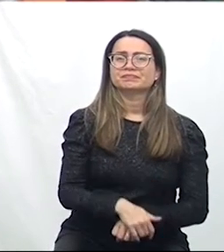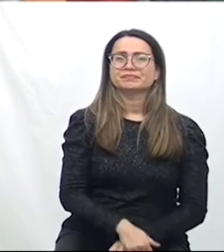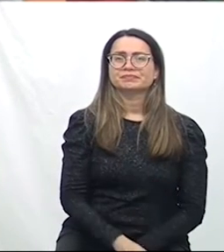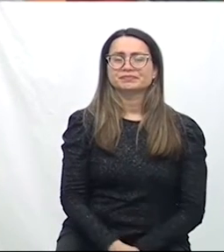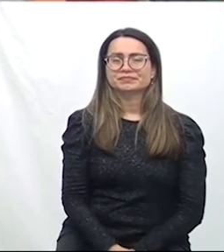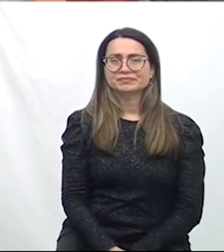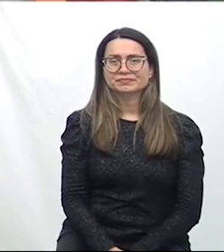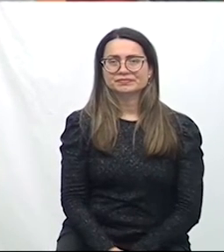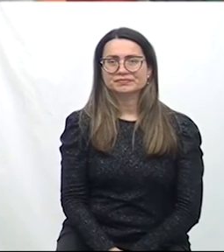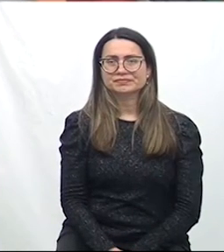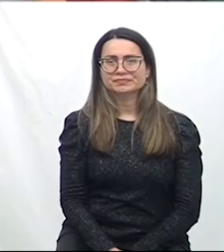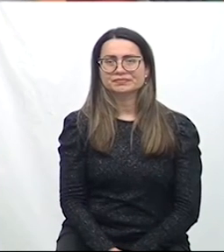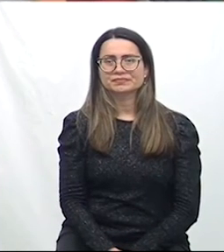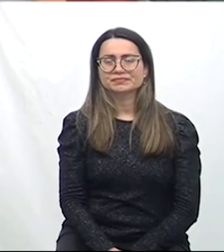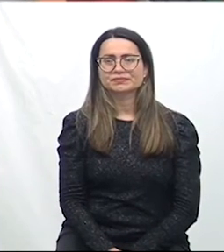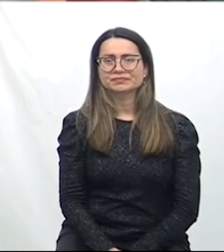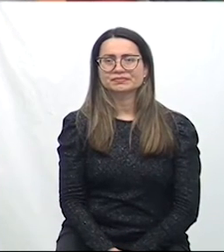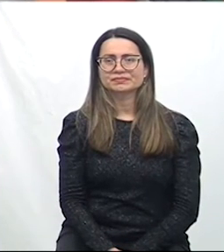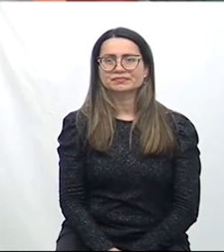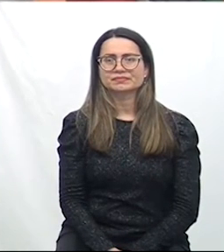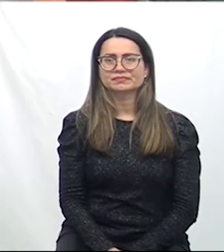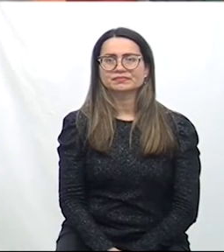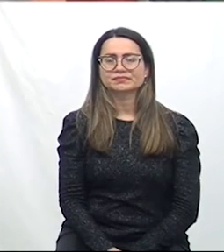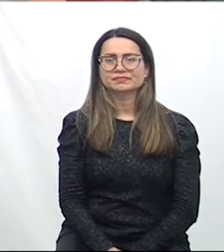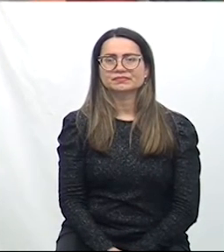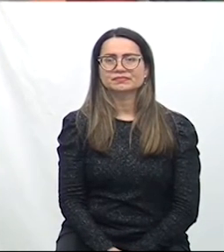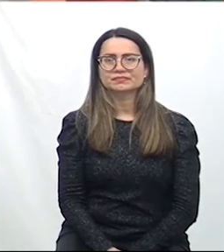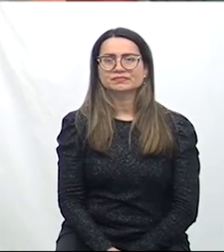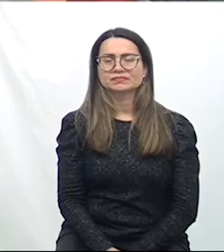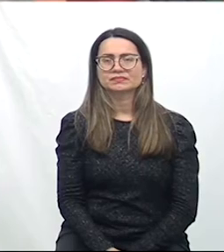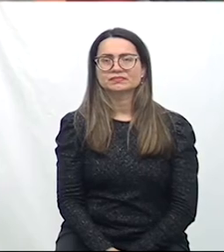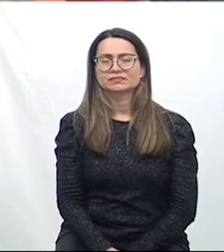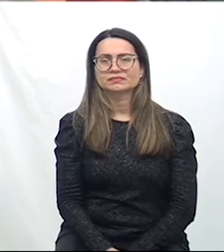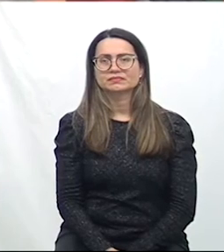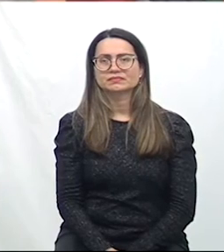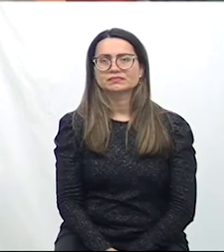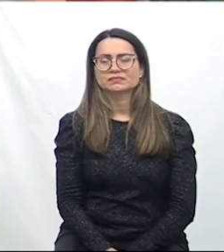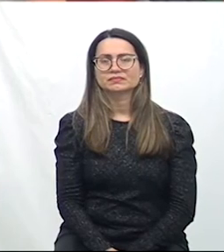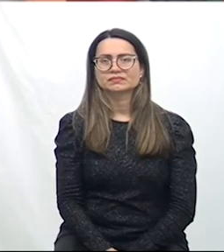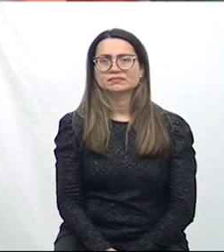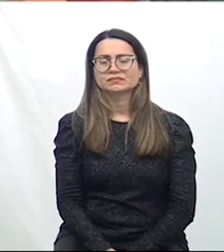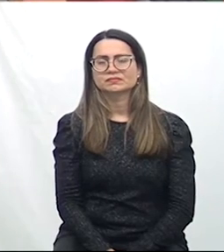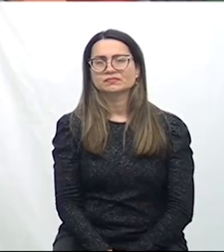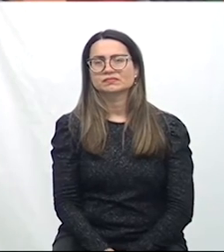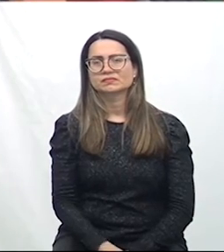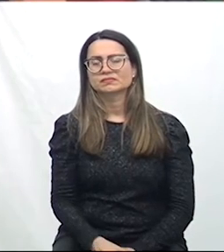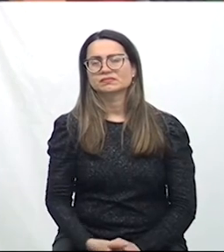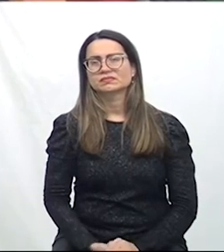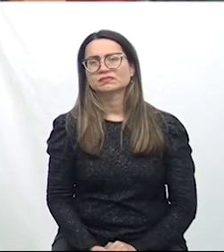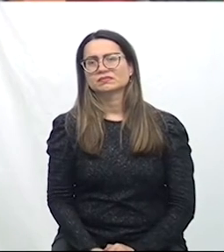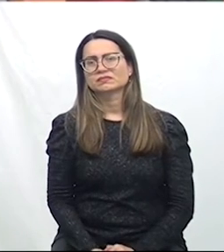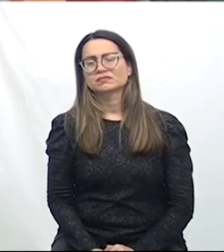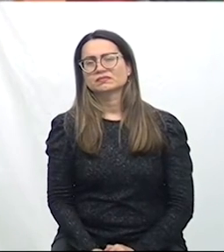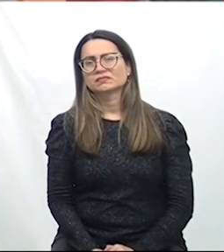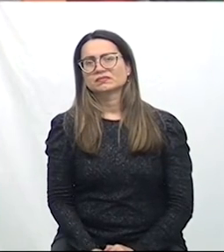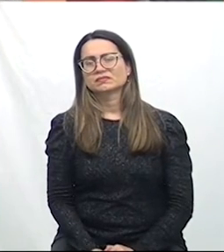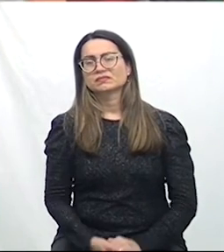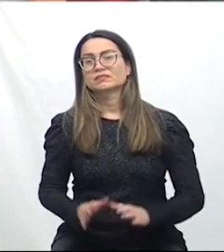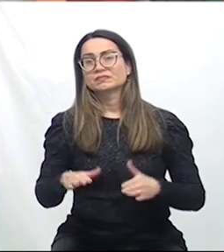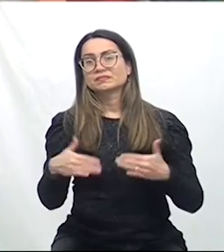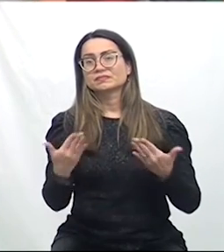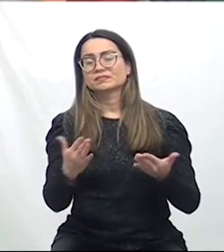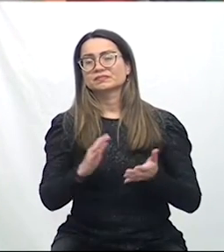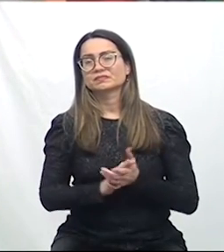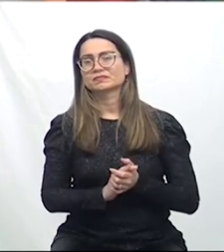E, infelizmente, a droga ainda é o que se apresenta para muita gente ainda. Até por uma questão de sobrevivência, na verdade. Então, o que